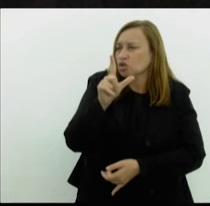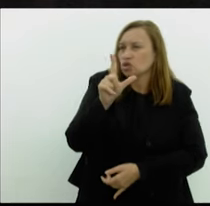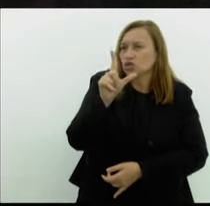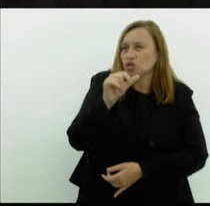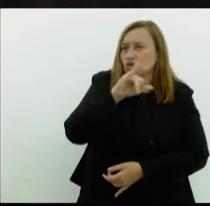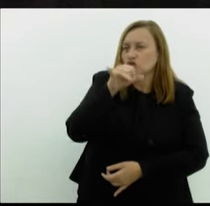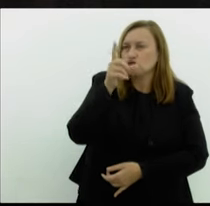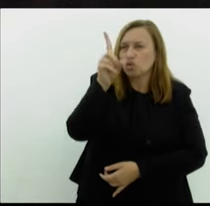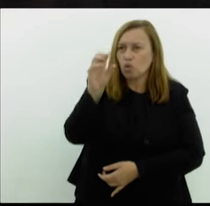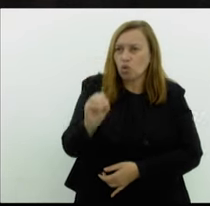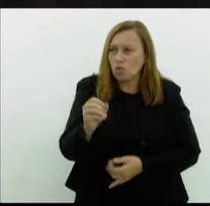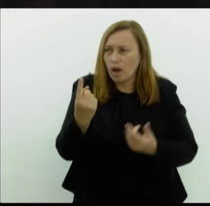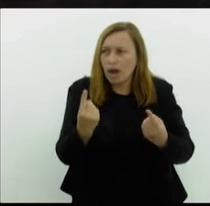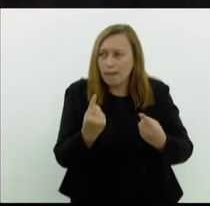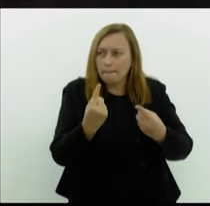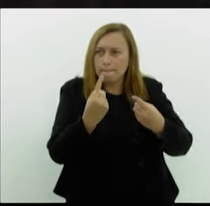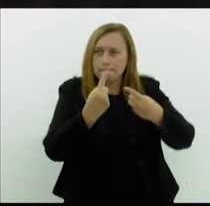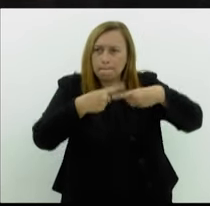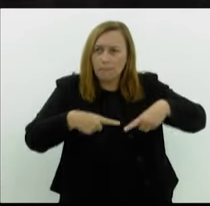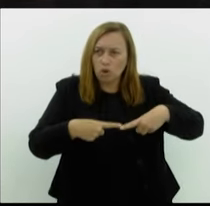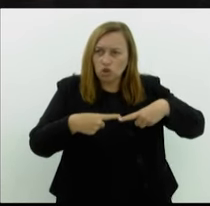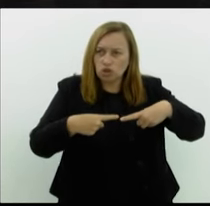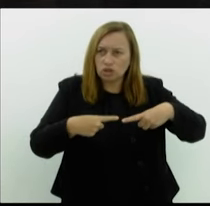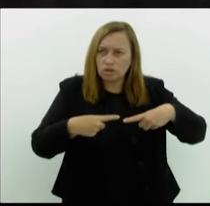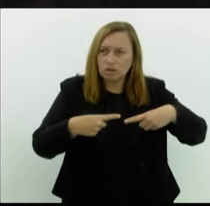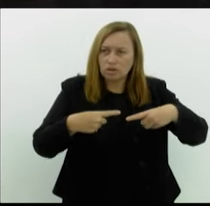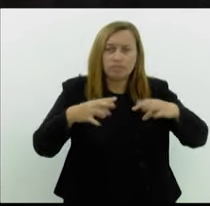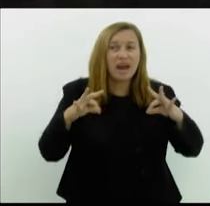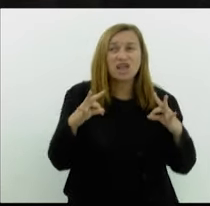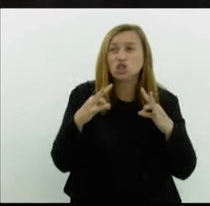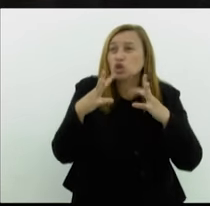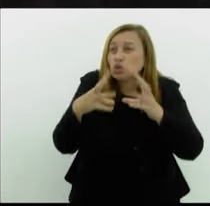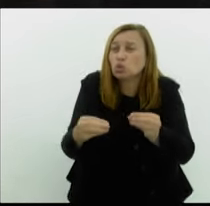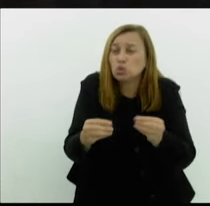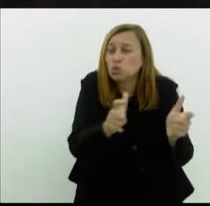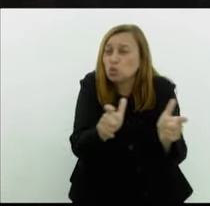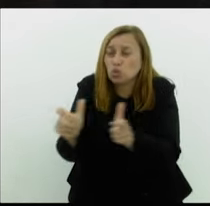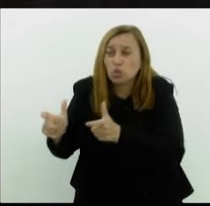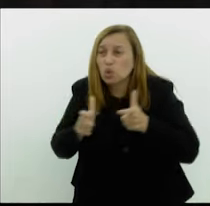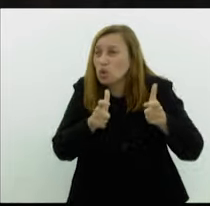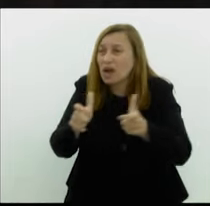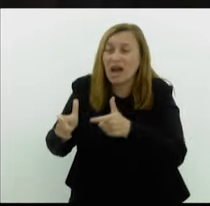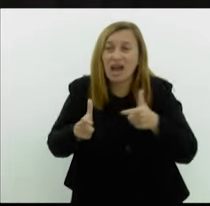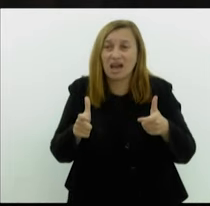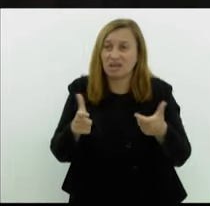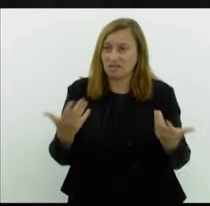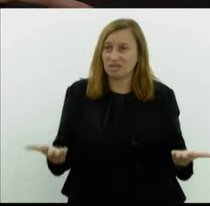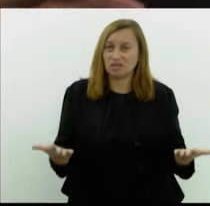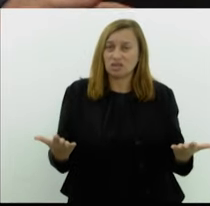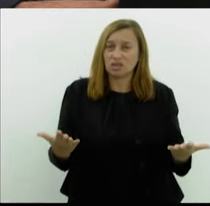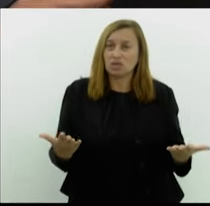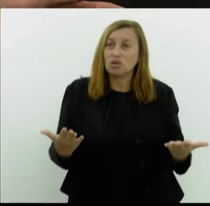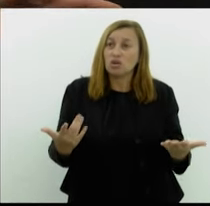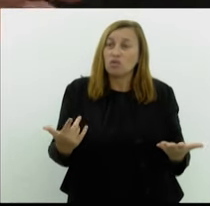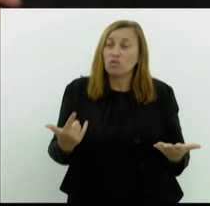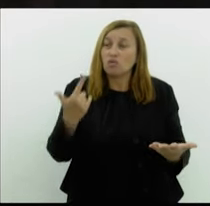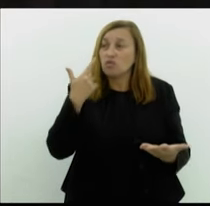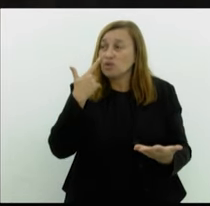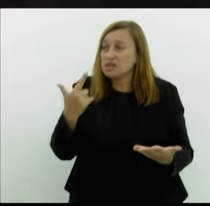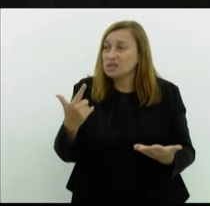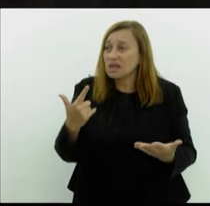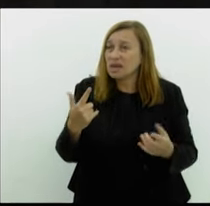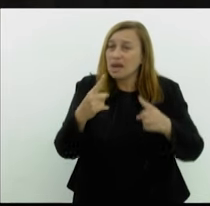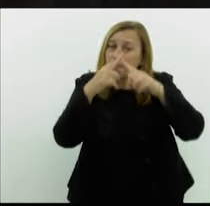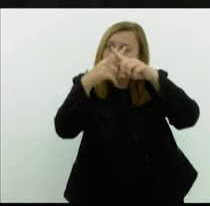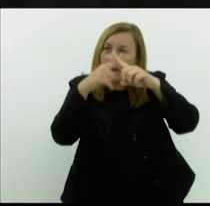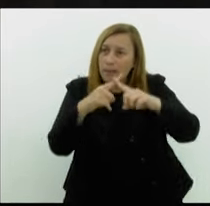o jogador está pensando, se ele entra em campo com o pé direito ou com o pé esquerdo. Você aposta o